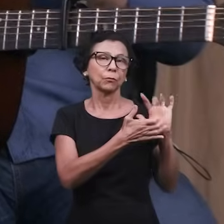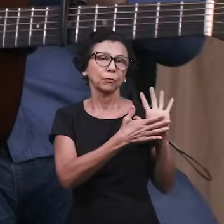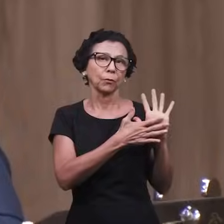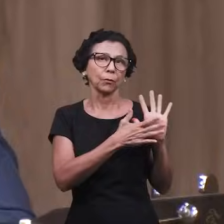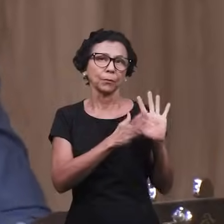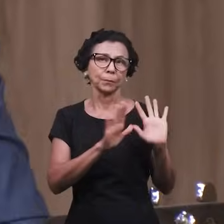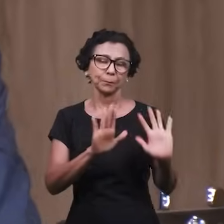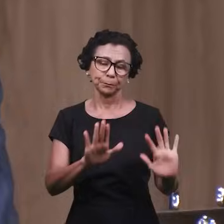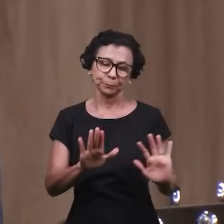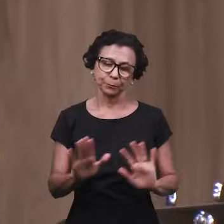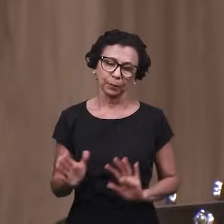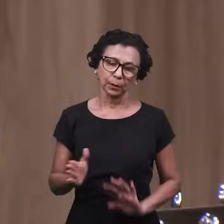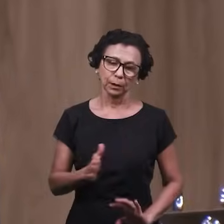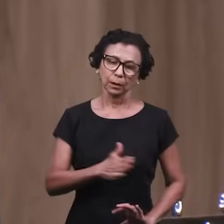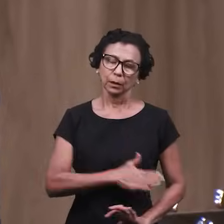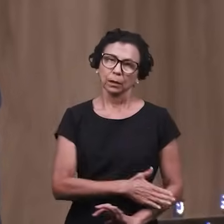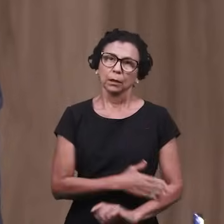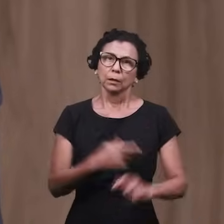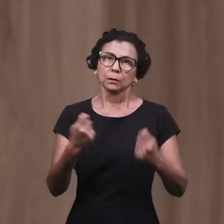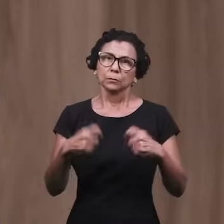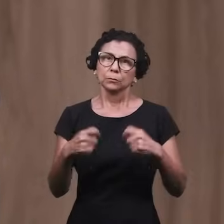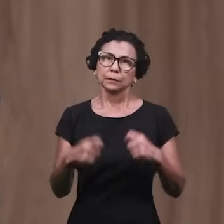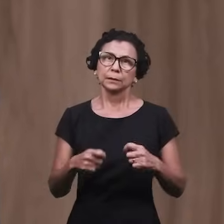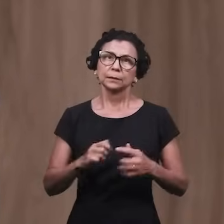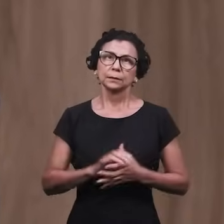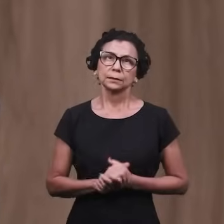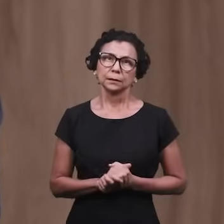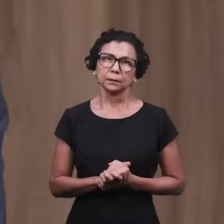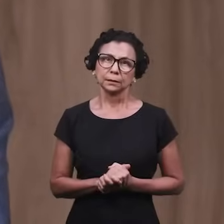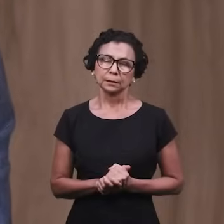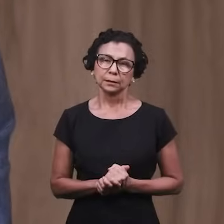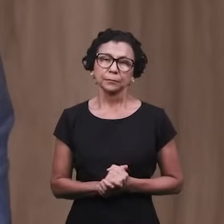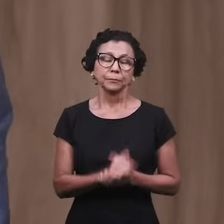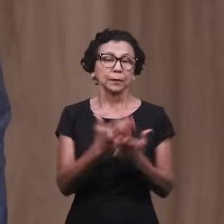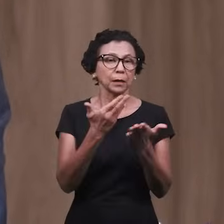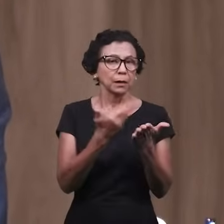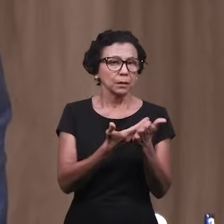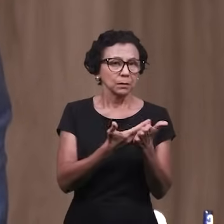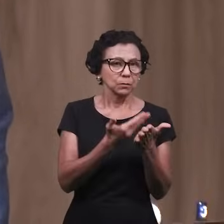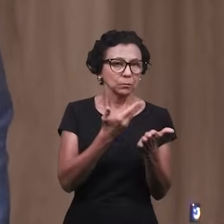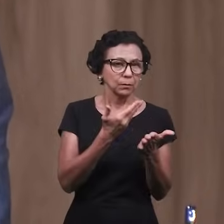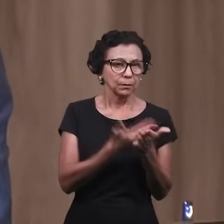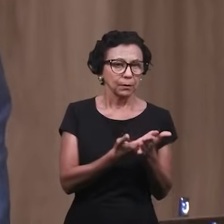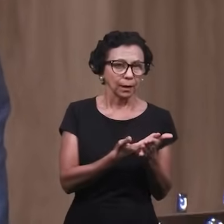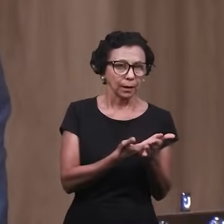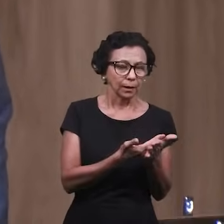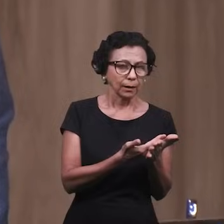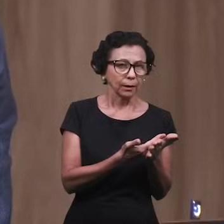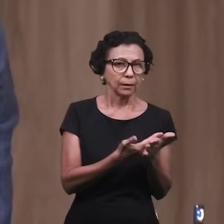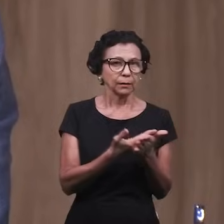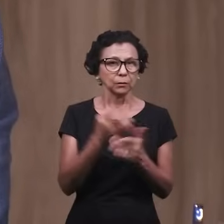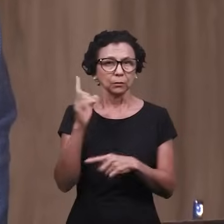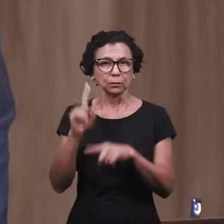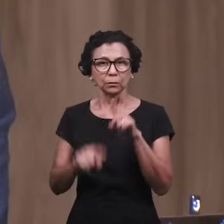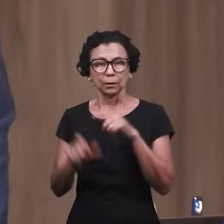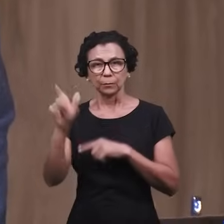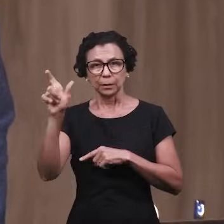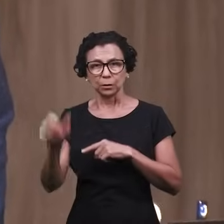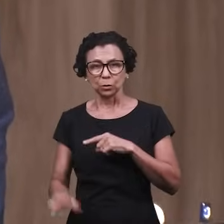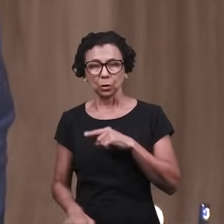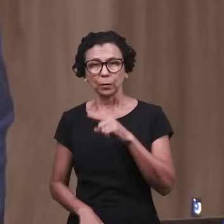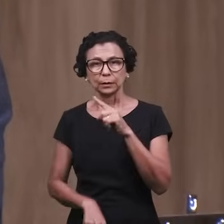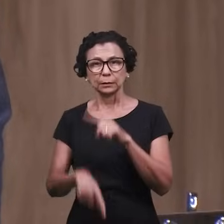sobre isso? Precisa, evidentemente, daquilo que os irmãos já falaram, estudar. O instrumentista, ele